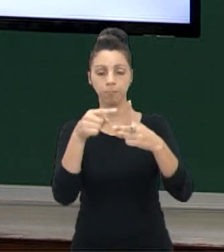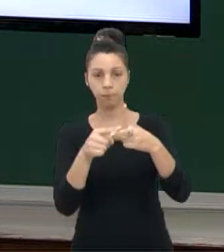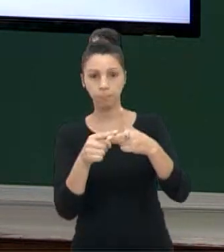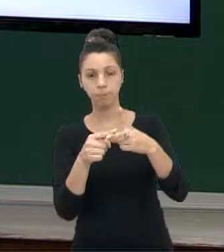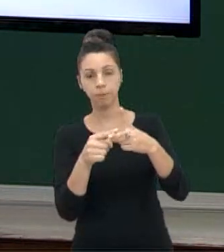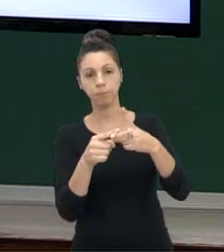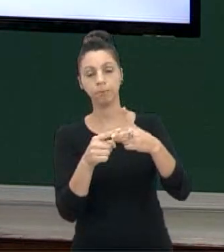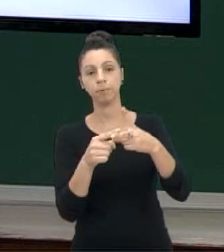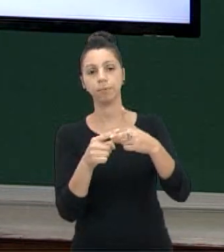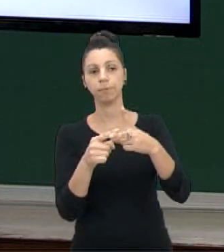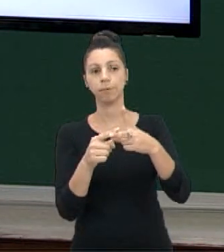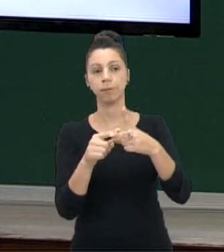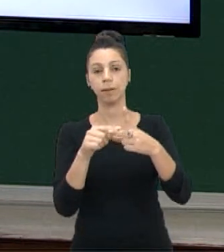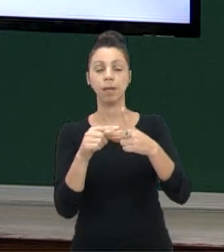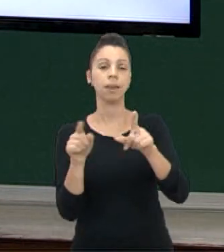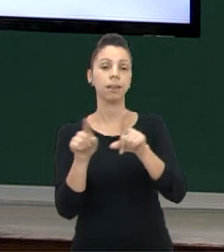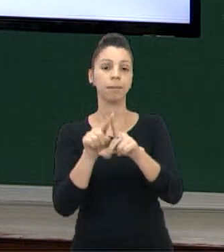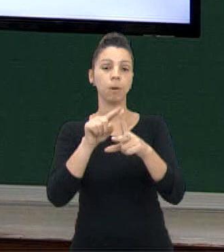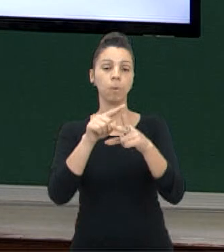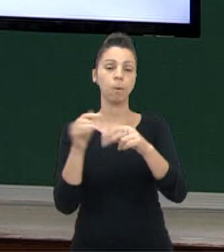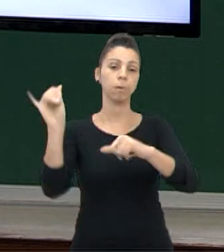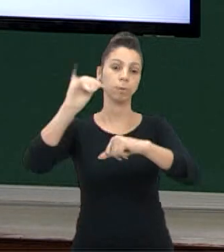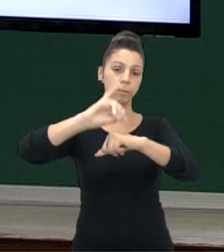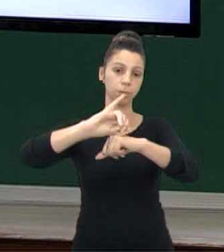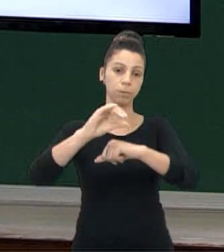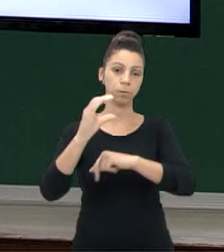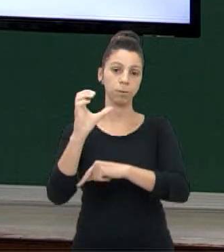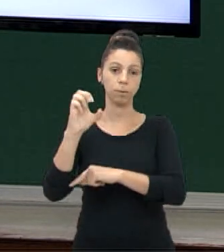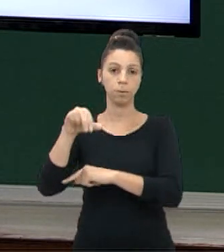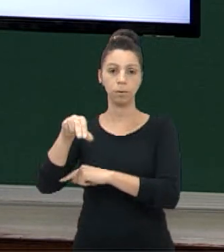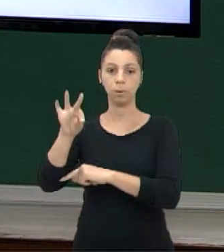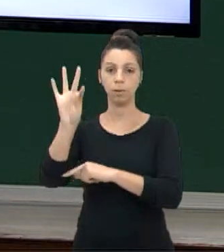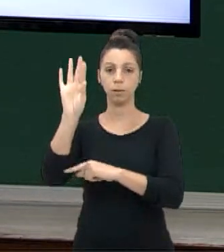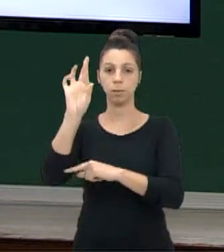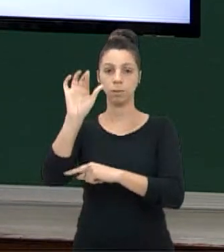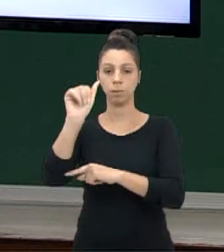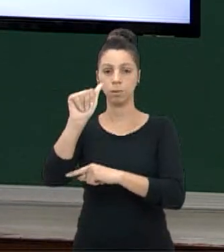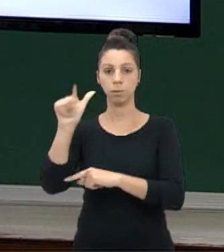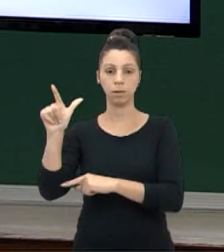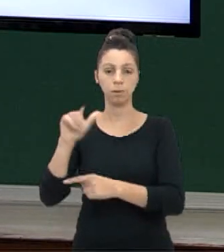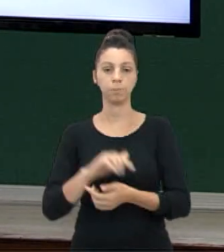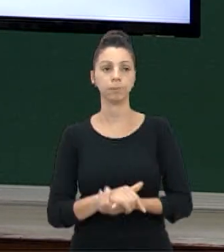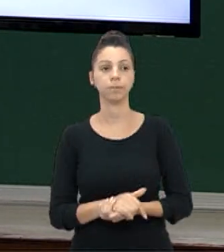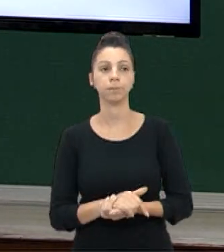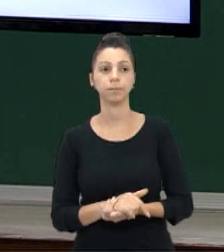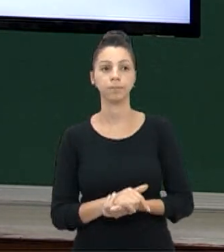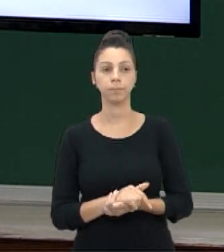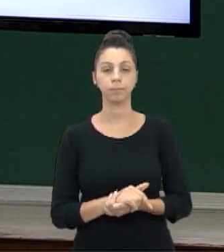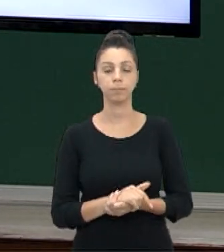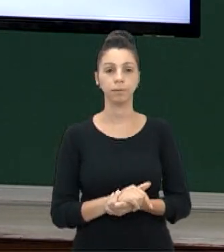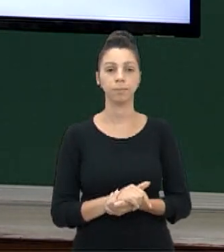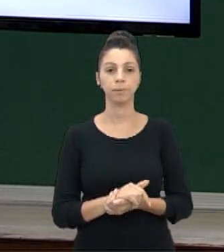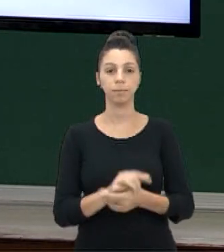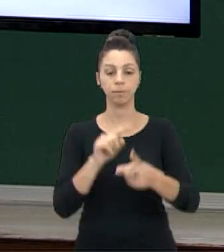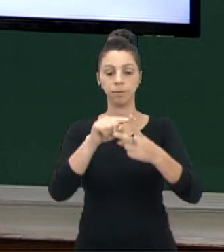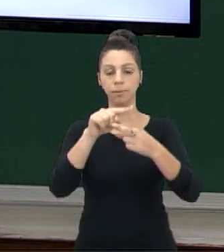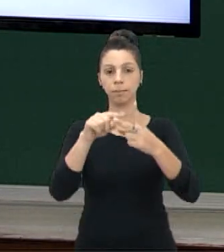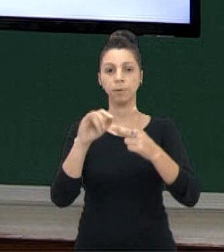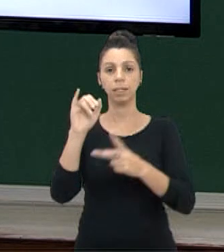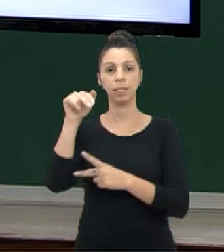ângulo central, tá bom? Bom, vamos lá. Qual é a medida do ângulo inscrito na figura a